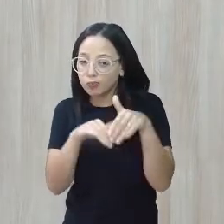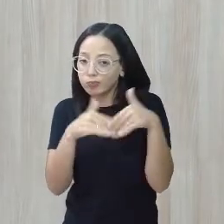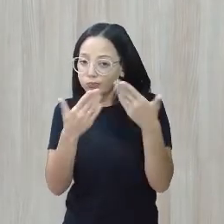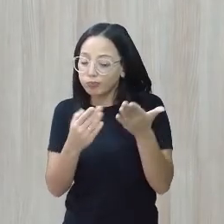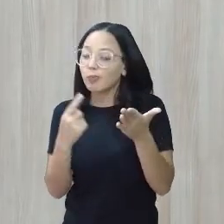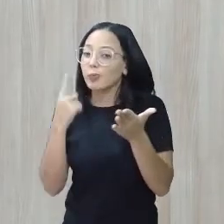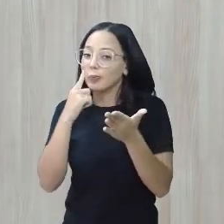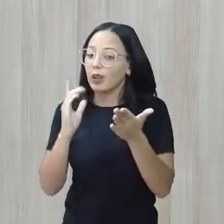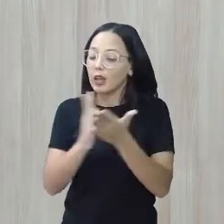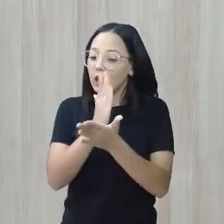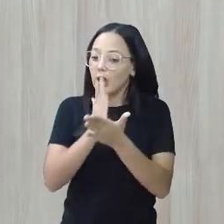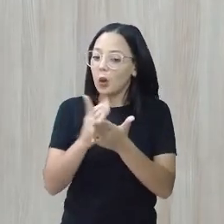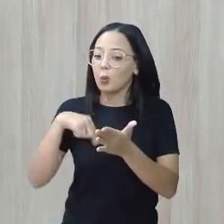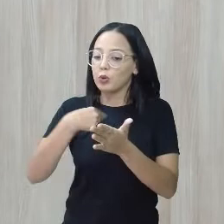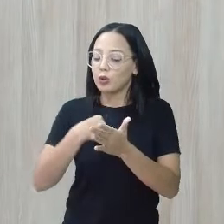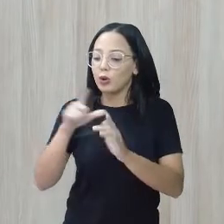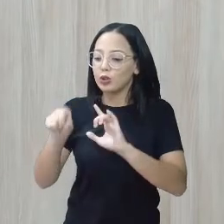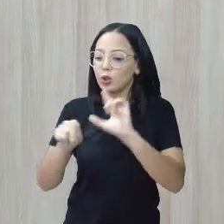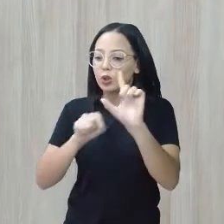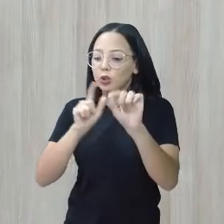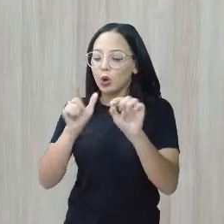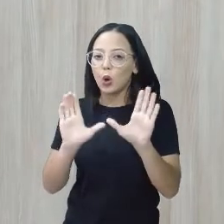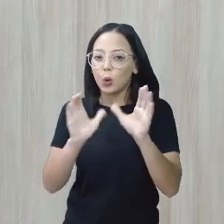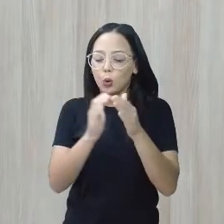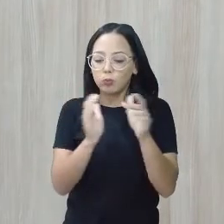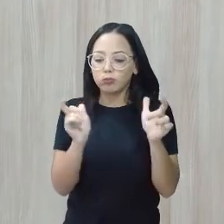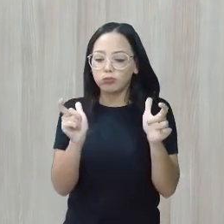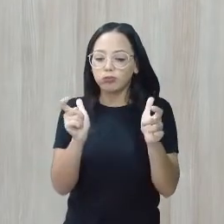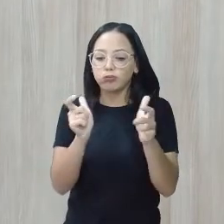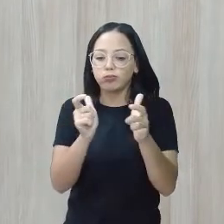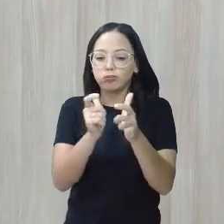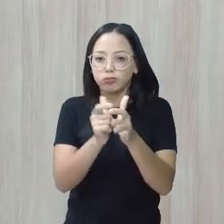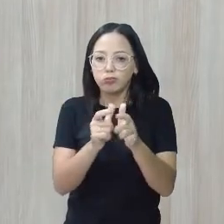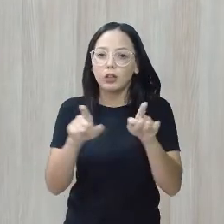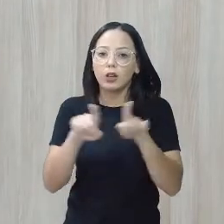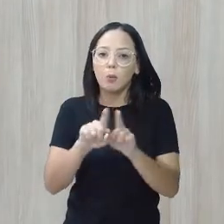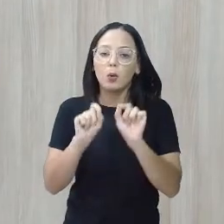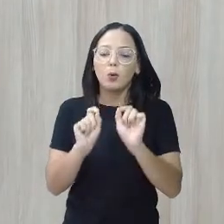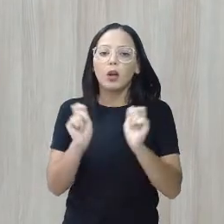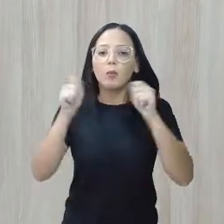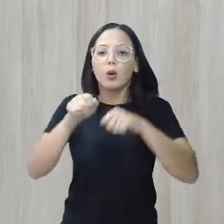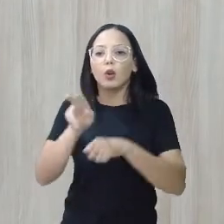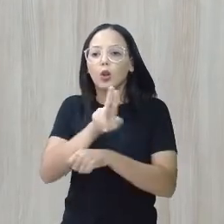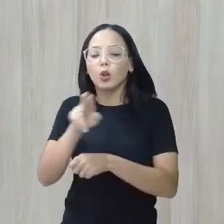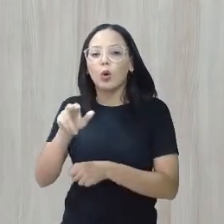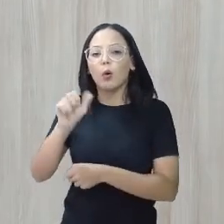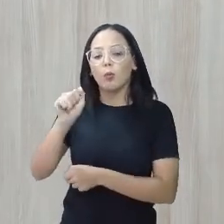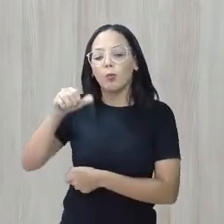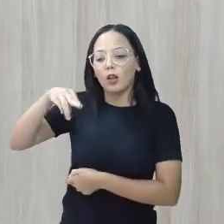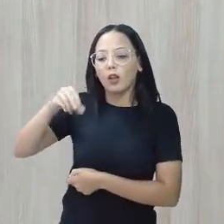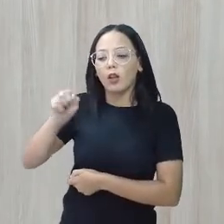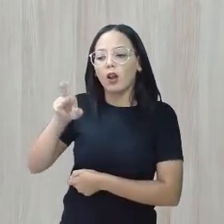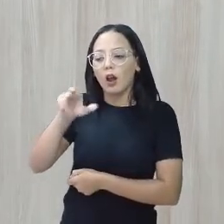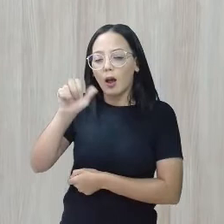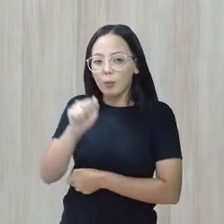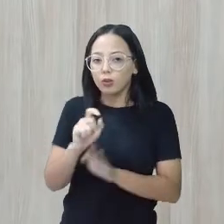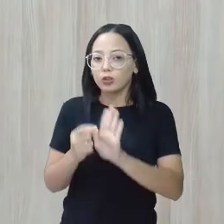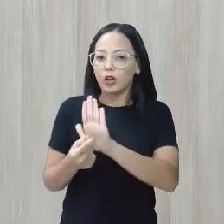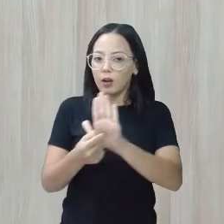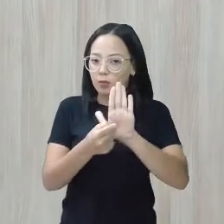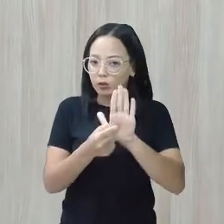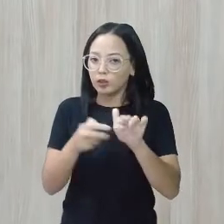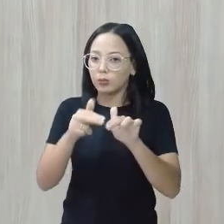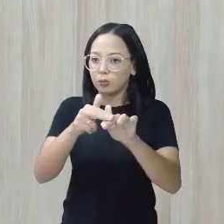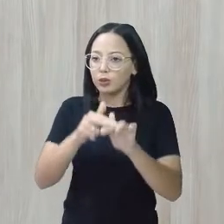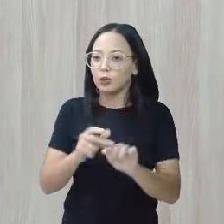casos, escolhe-se uma quantidade menor na população e essa quantidade menor vai se chamar de amostra. Dentre essa amostra,